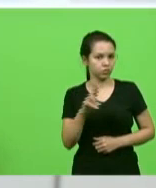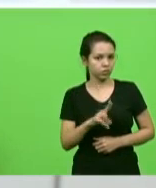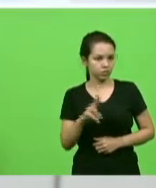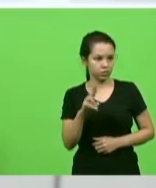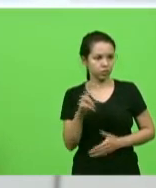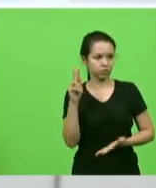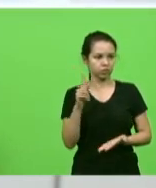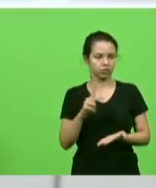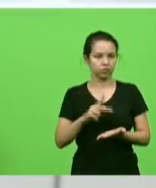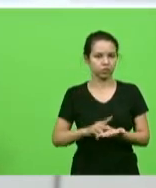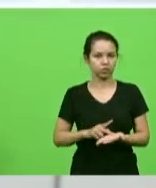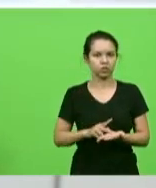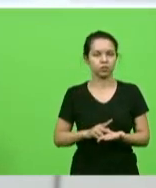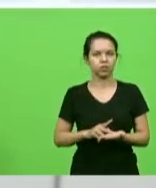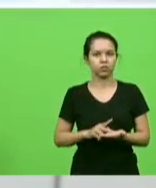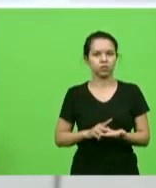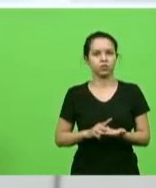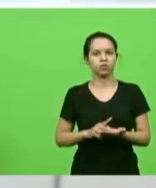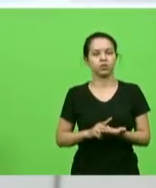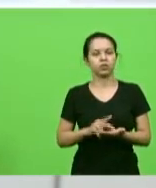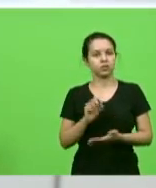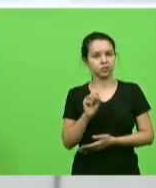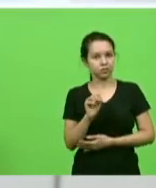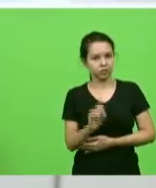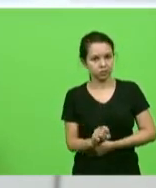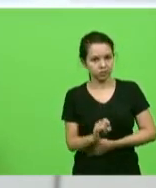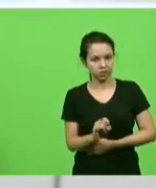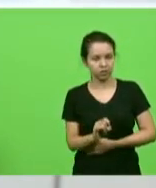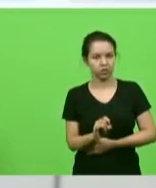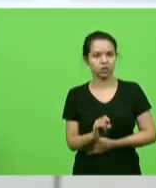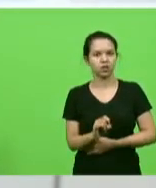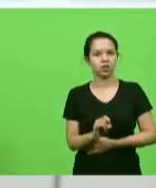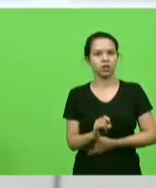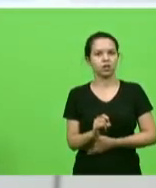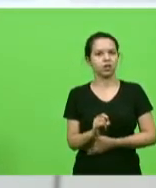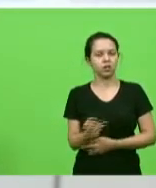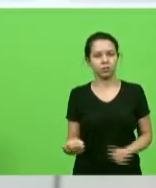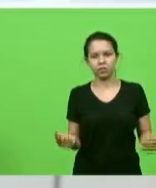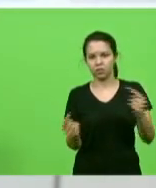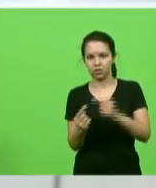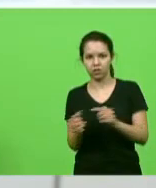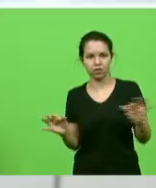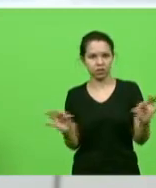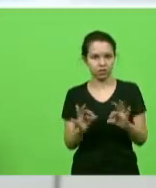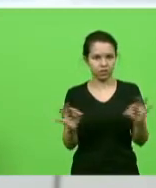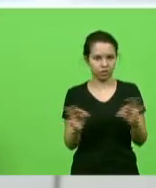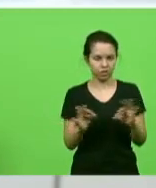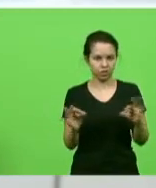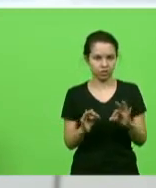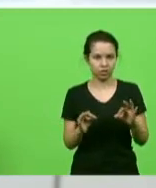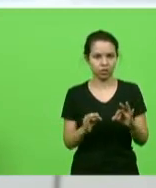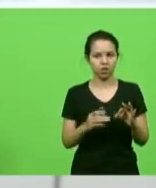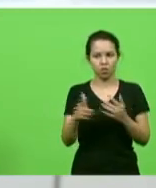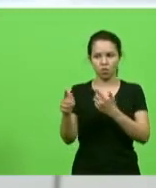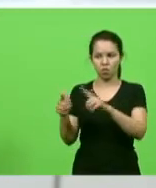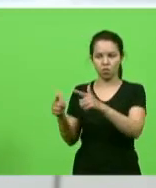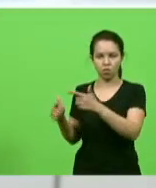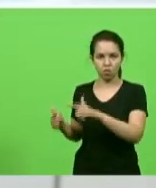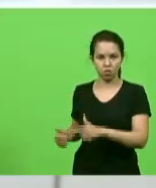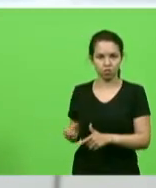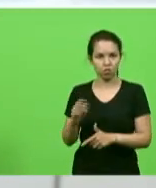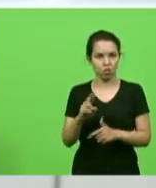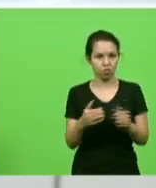evidentemente o intento que se defender e não implicar na imputação a terceiros ou